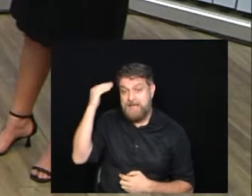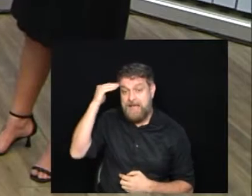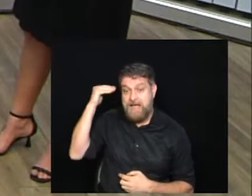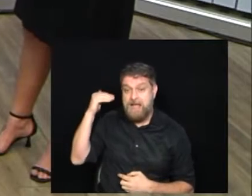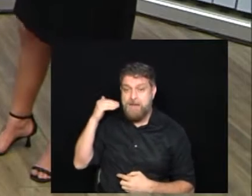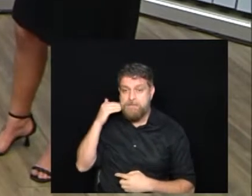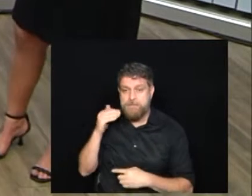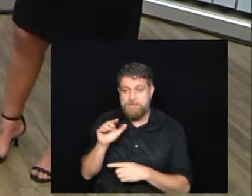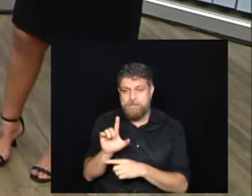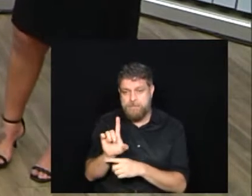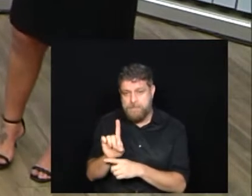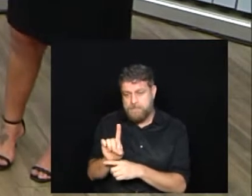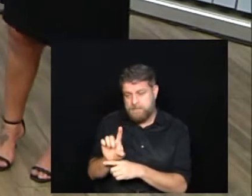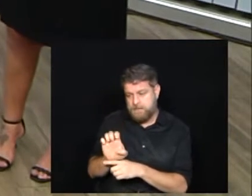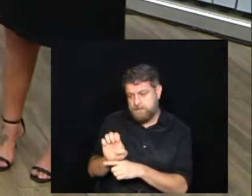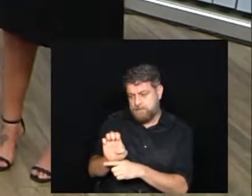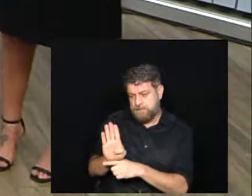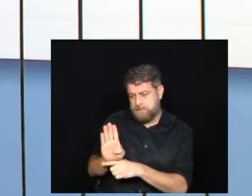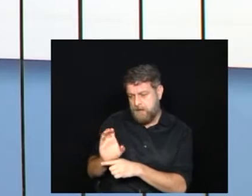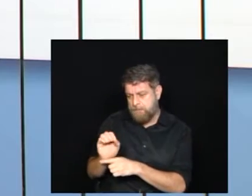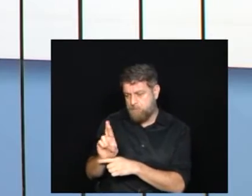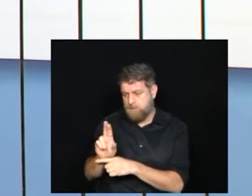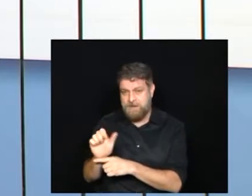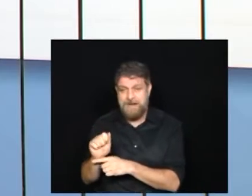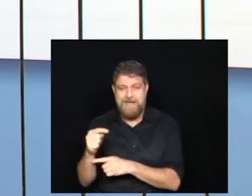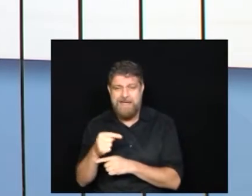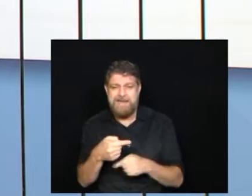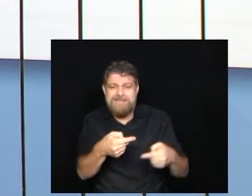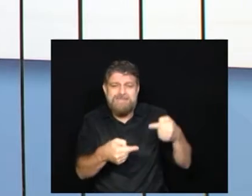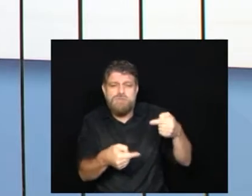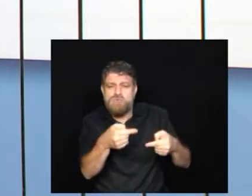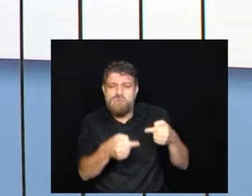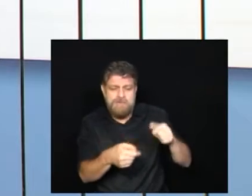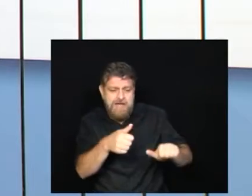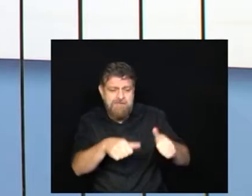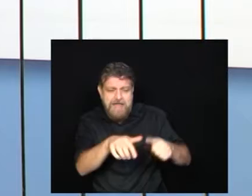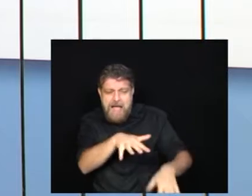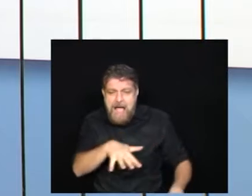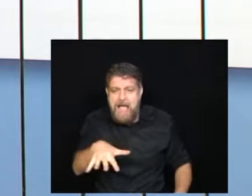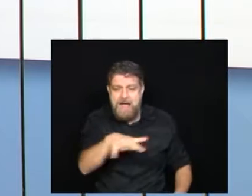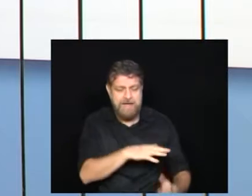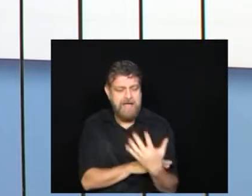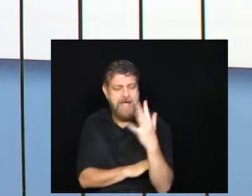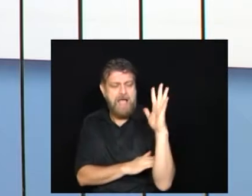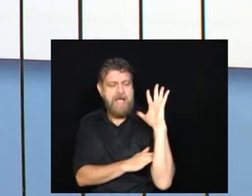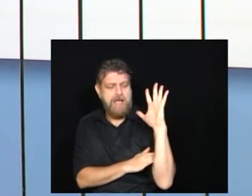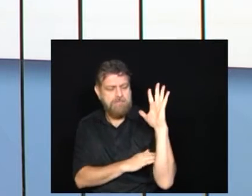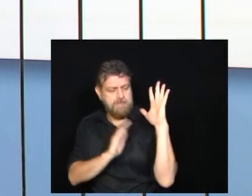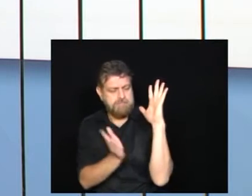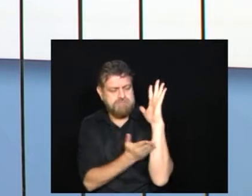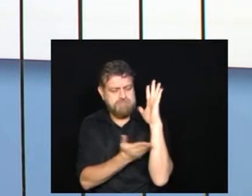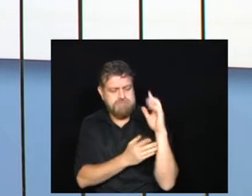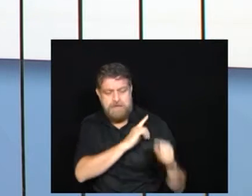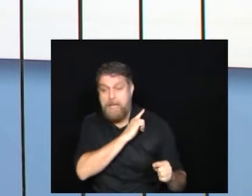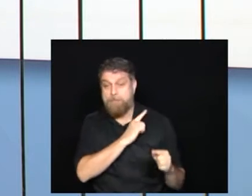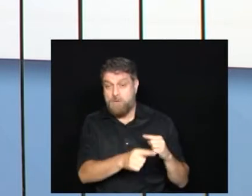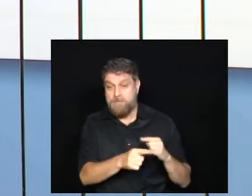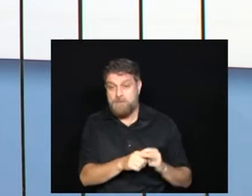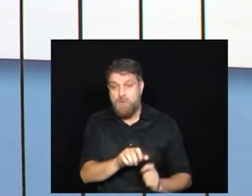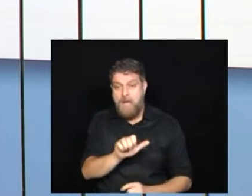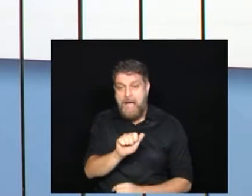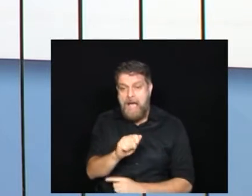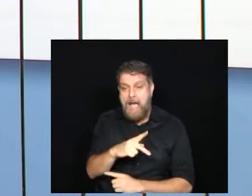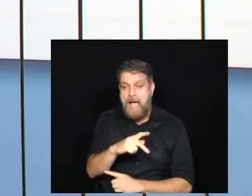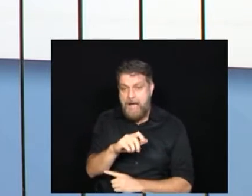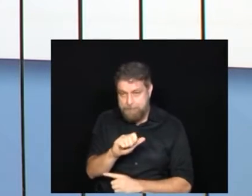Palermo. É a comissão que analisa e discute lá a área de proteção ambiental de Campinas, a APA